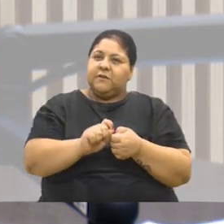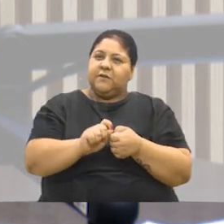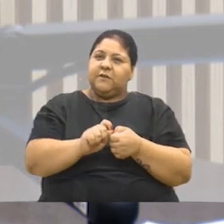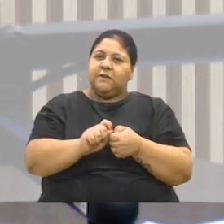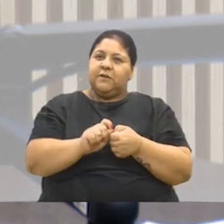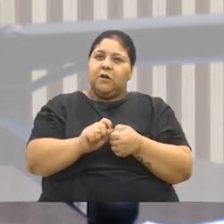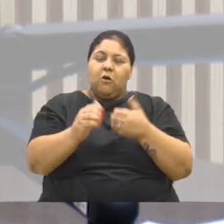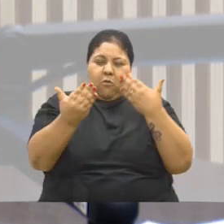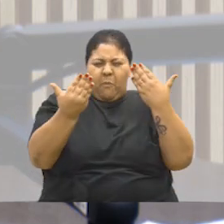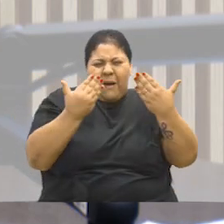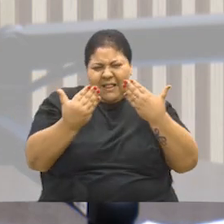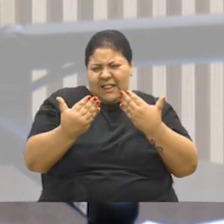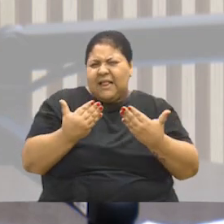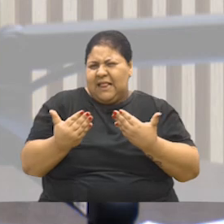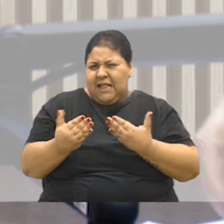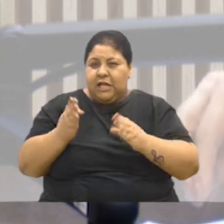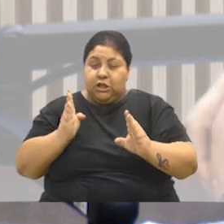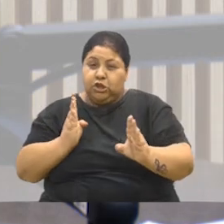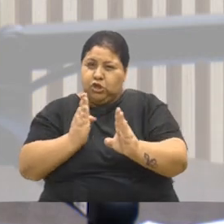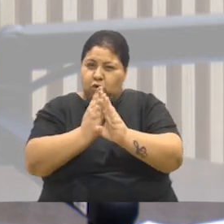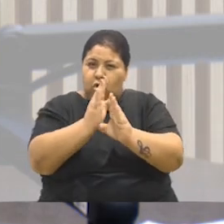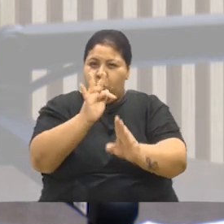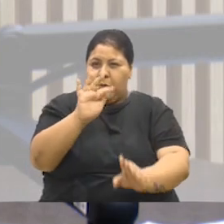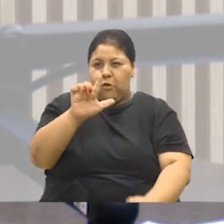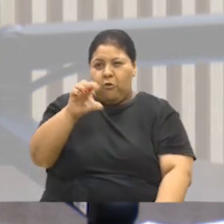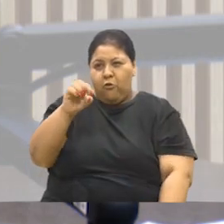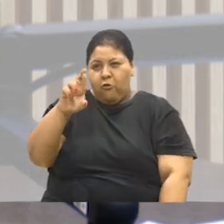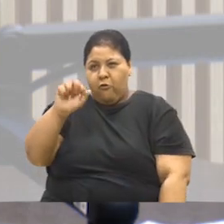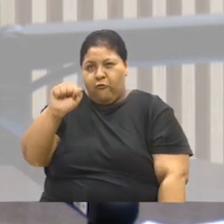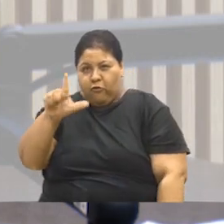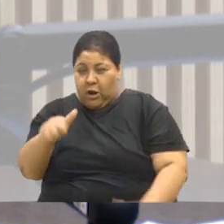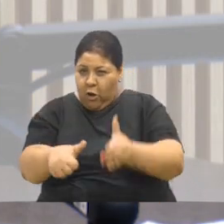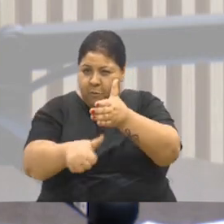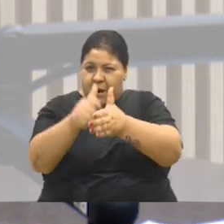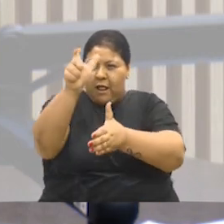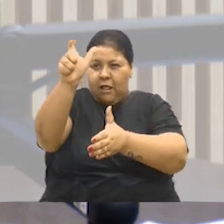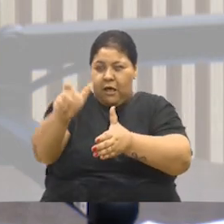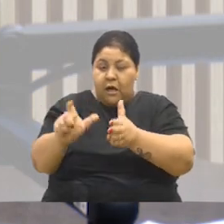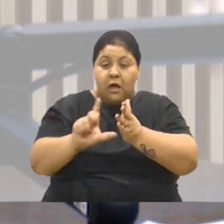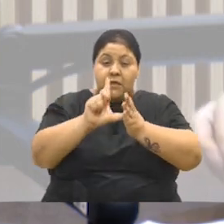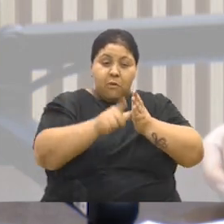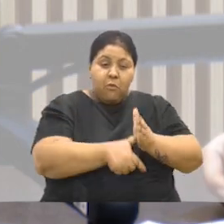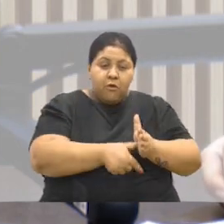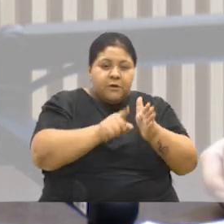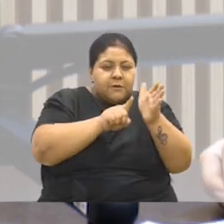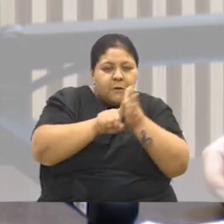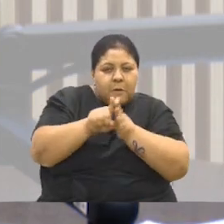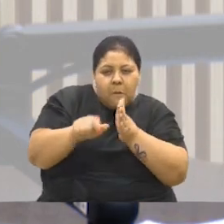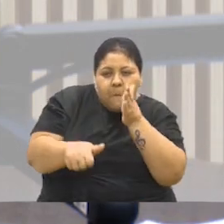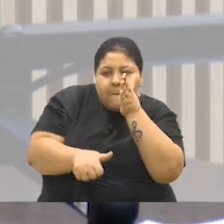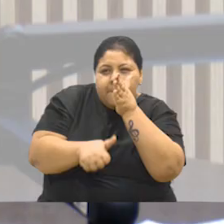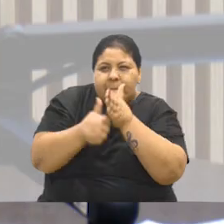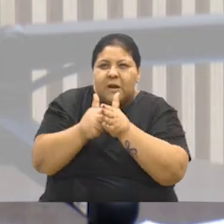gente descobre esse floral e depois a gente pesquisa quais são os melhores florais para aquele momento